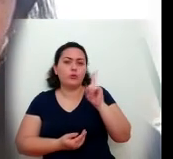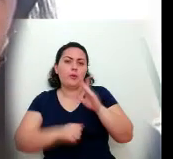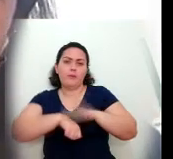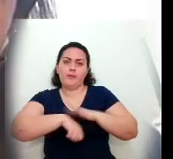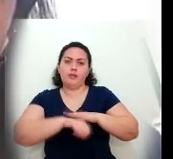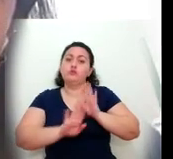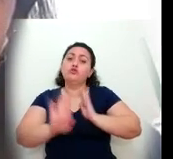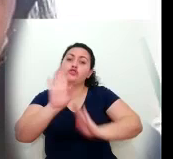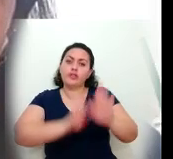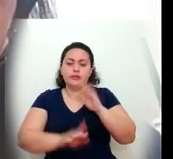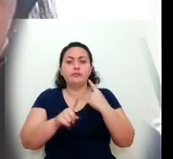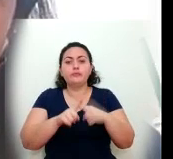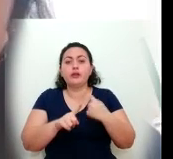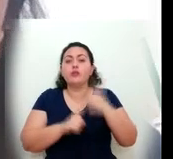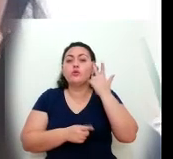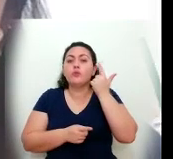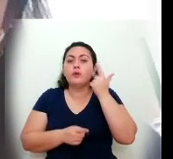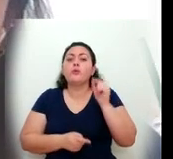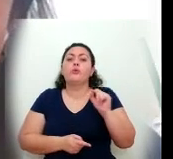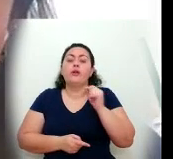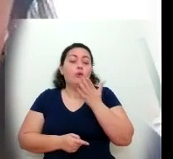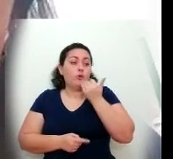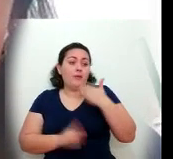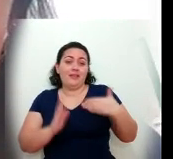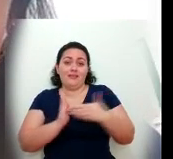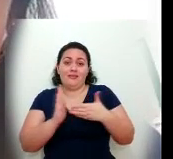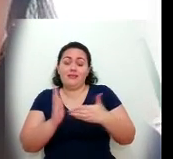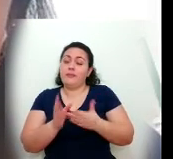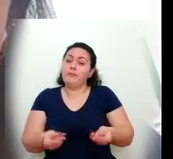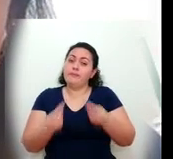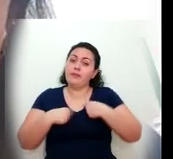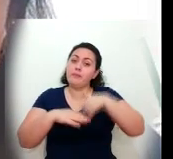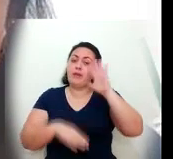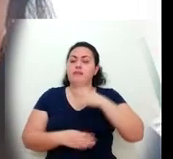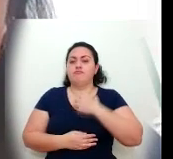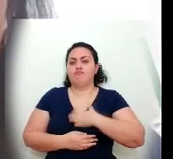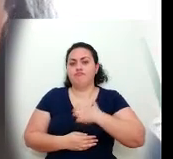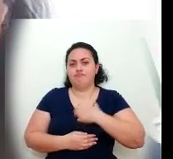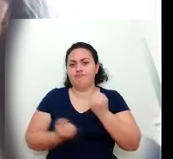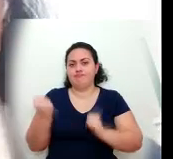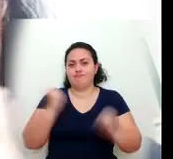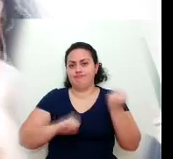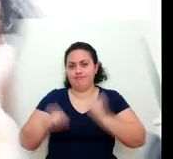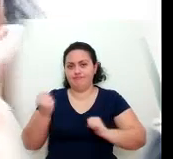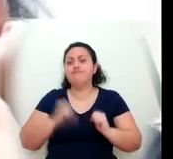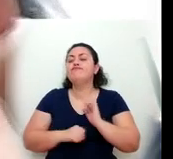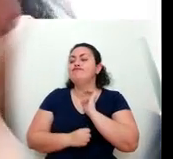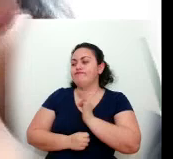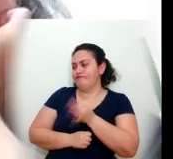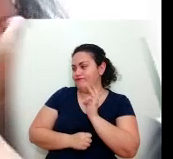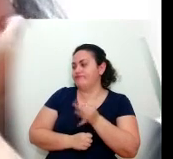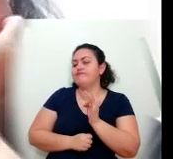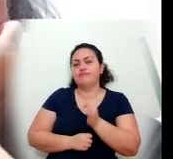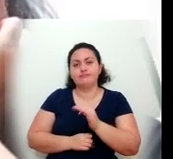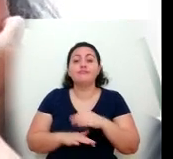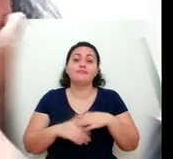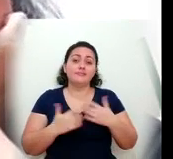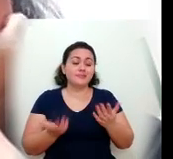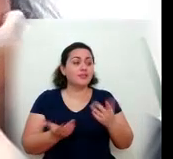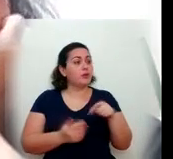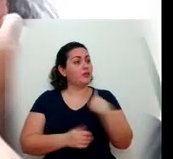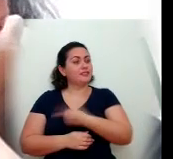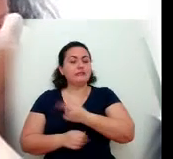momento de fazer dieta, até porque também normalmente essa restrição ela vai gerar mais irritabilidade, né? Muito